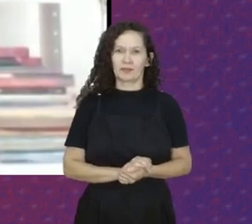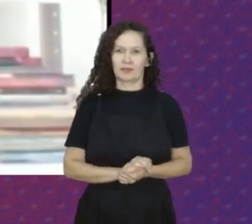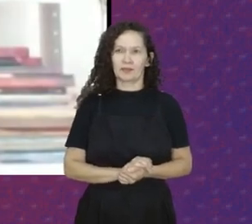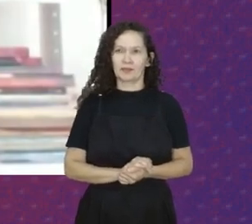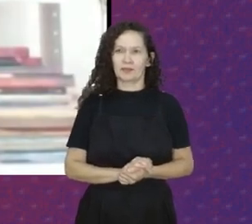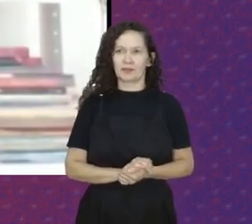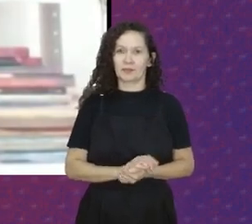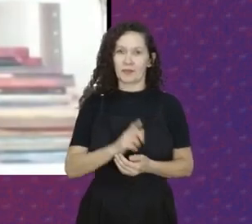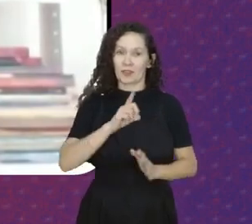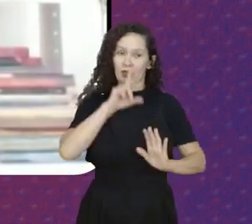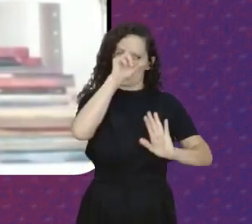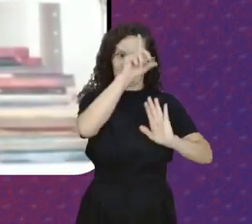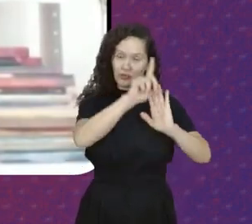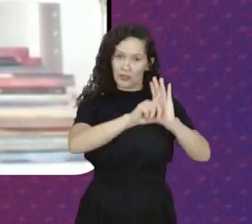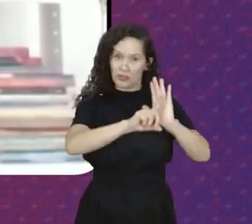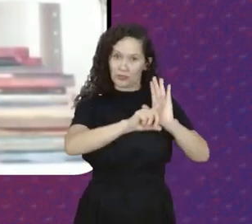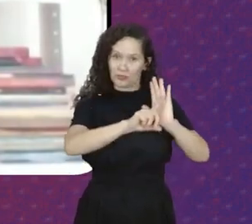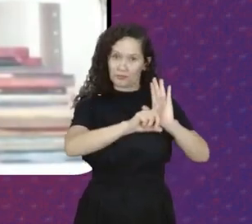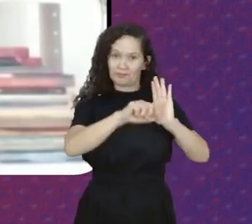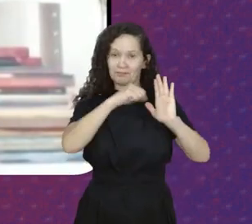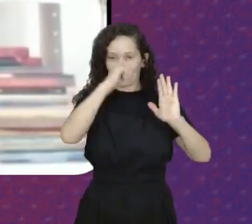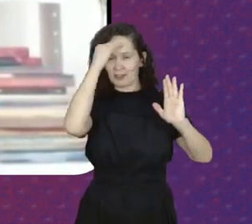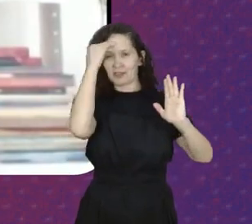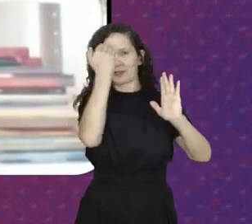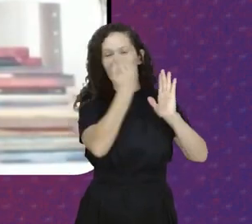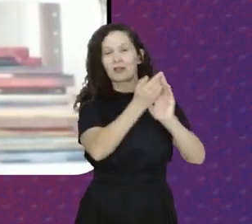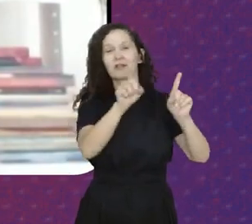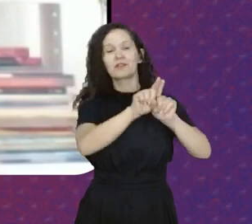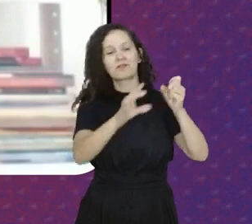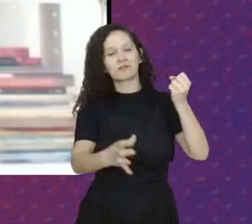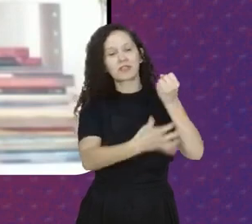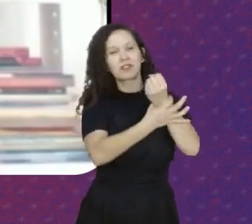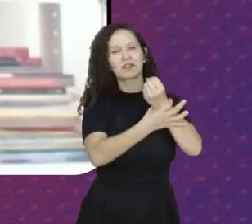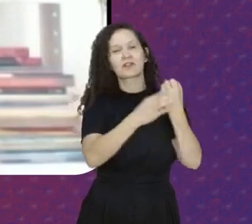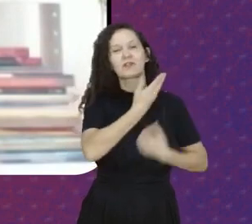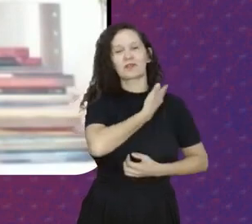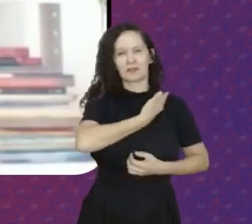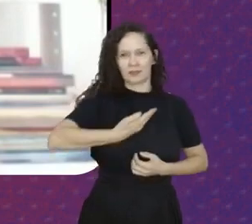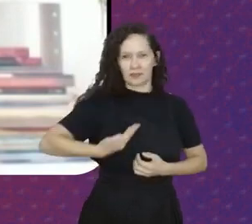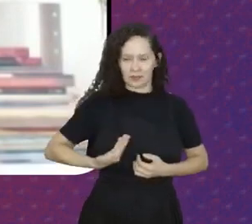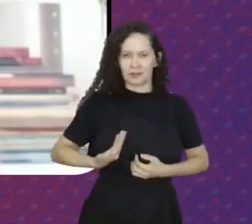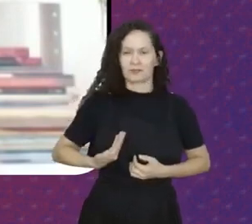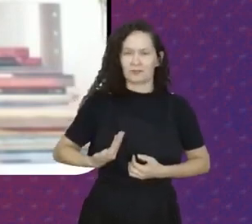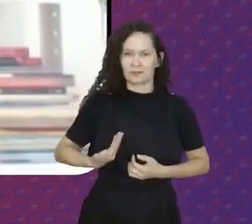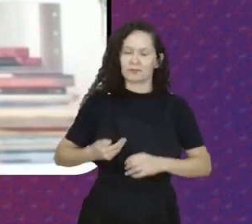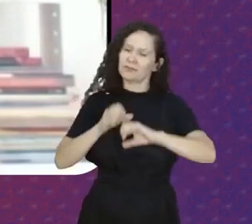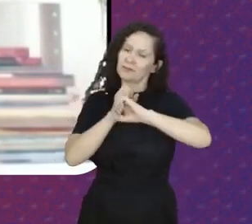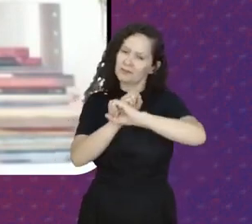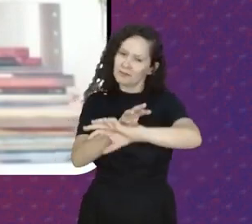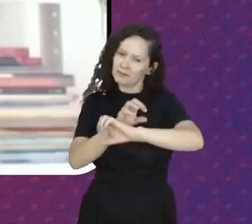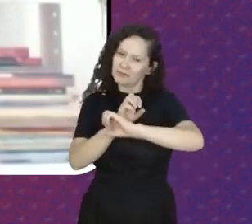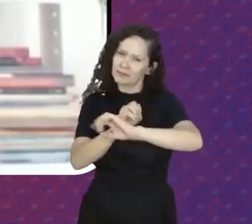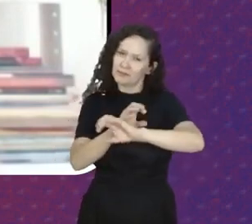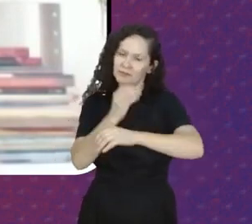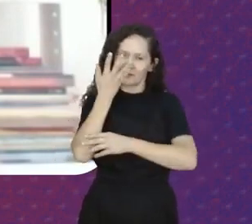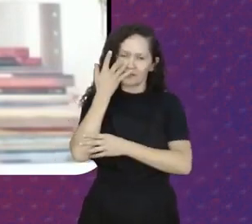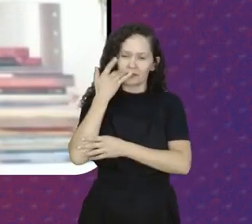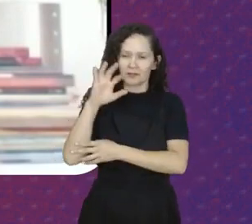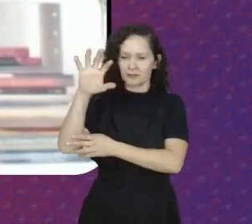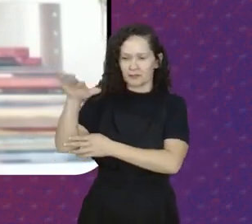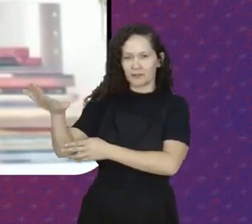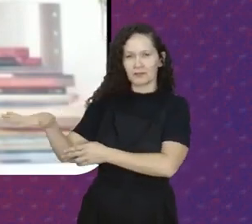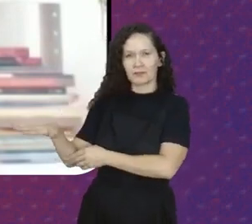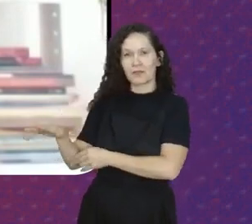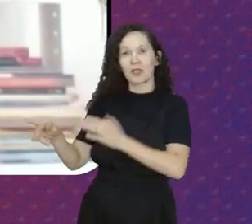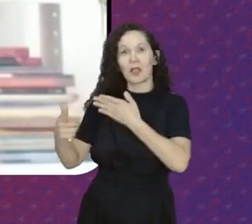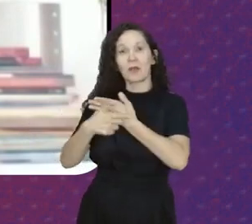além desse direito, né, ele deve ser garantido pelo Estado. Então, a educação dessa criança é dever